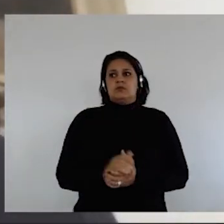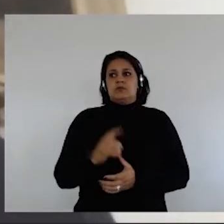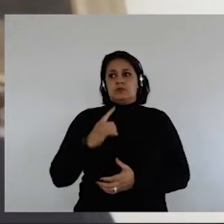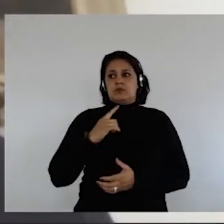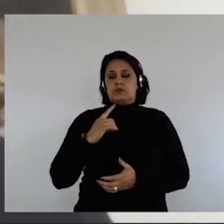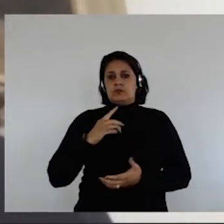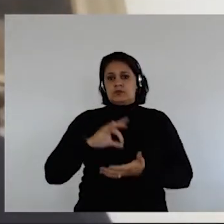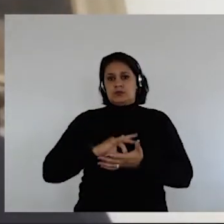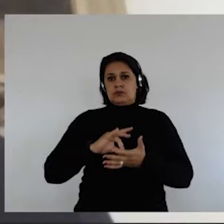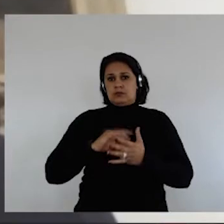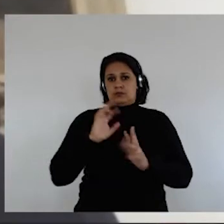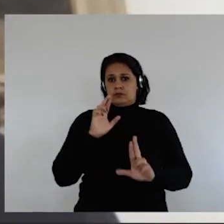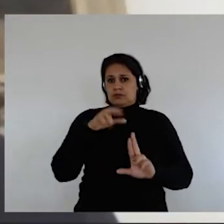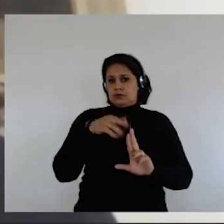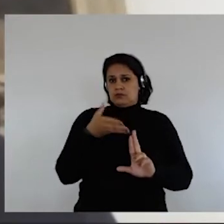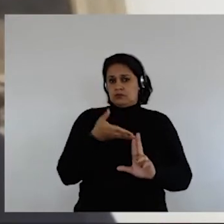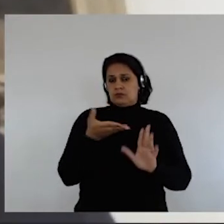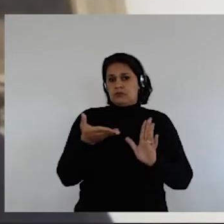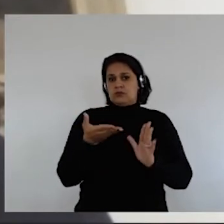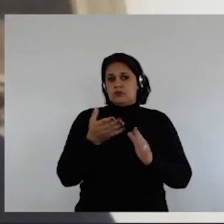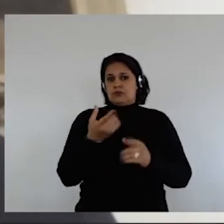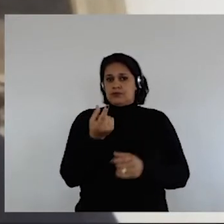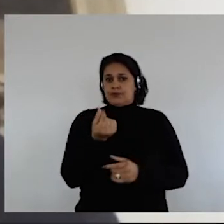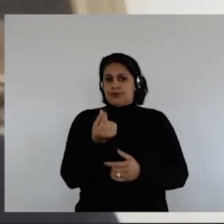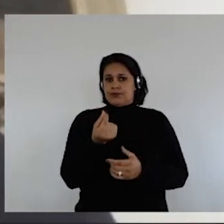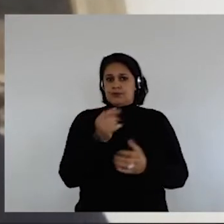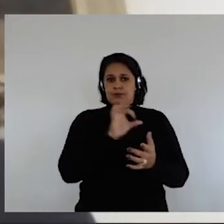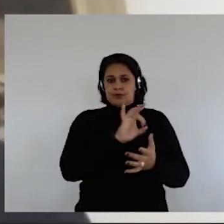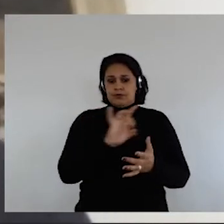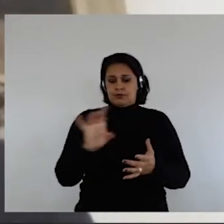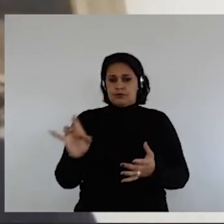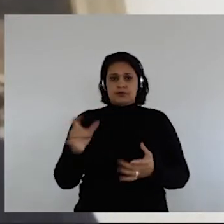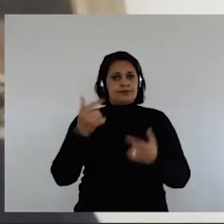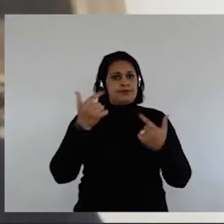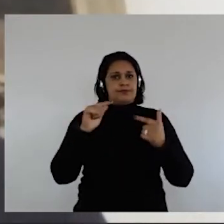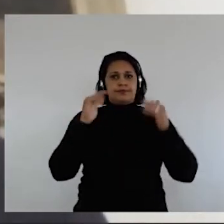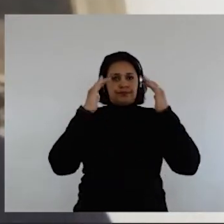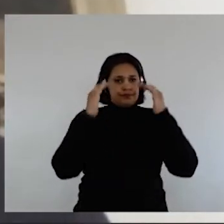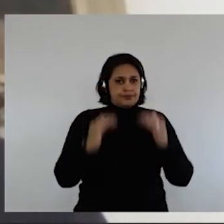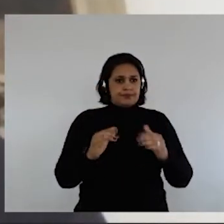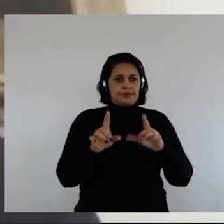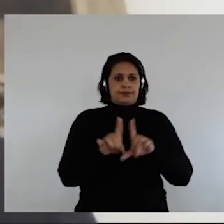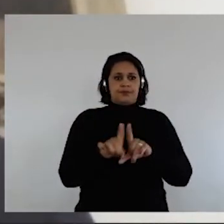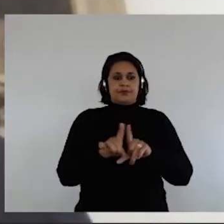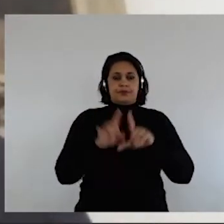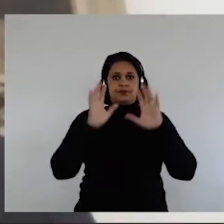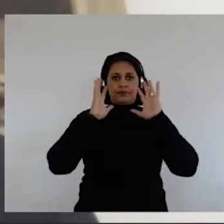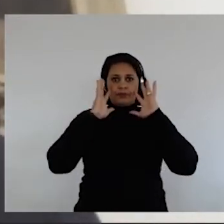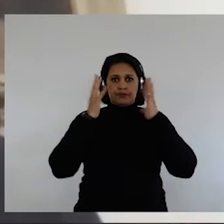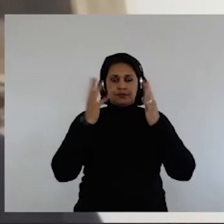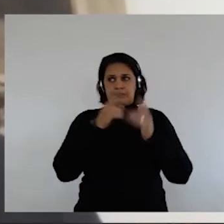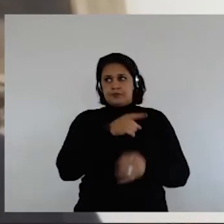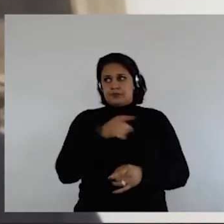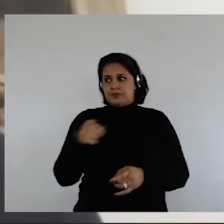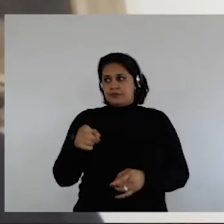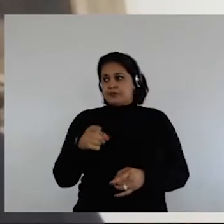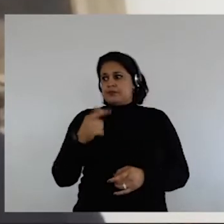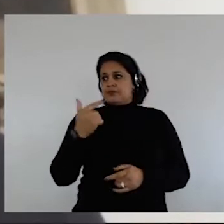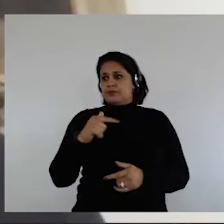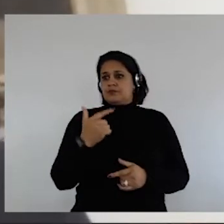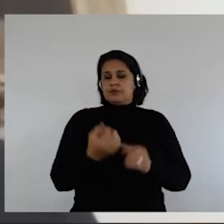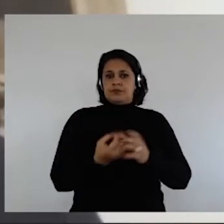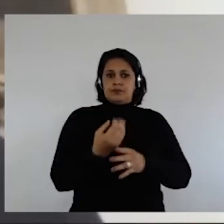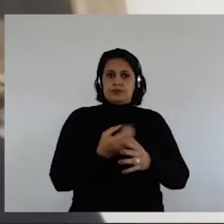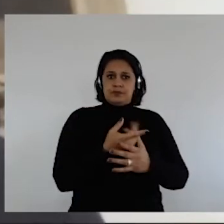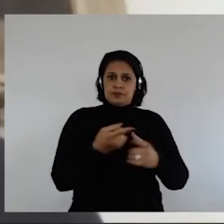preços de referência não estão sendo cumpridos, que as decisões dos FONIAGROS não têm aderência em certas unidades produtivas e que